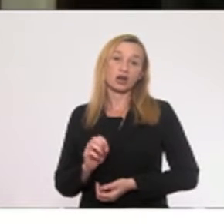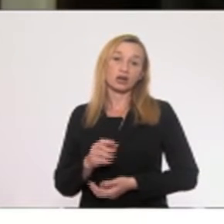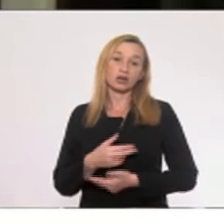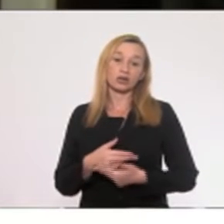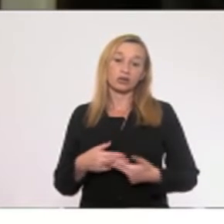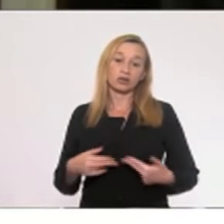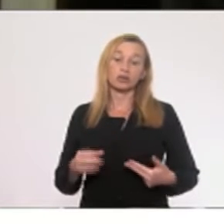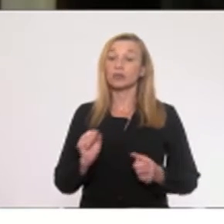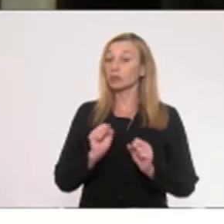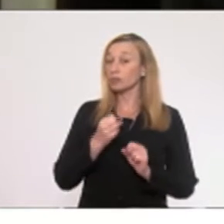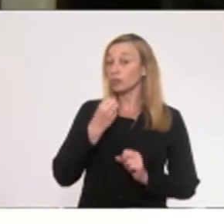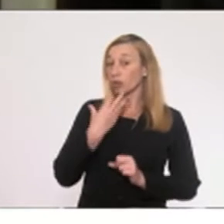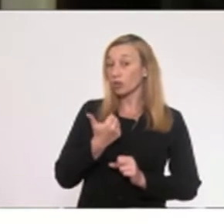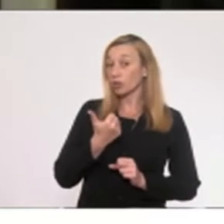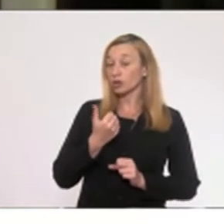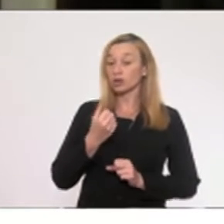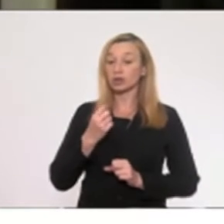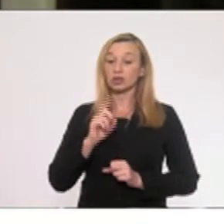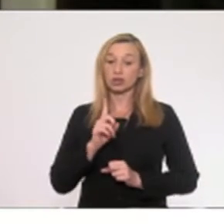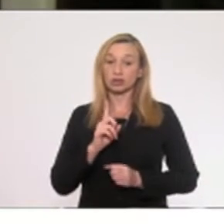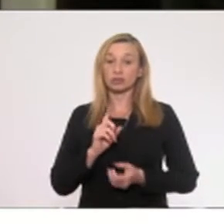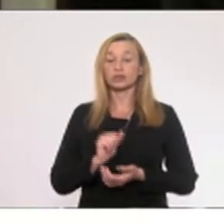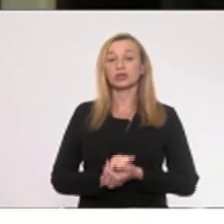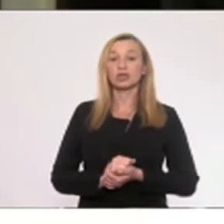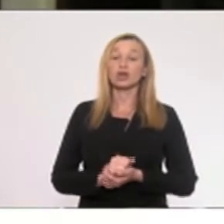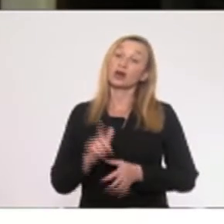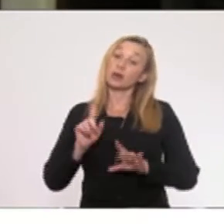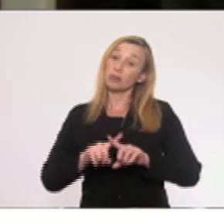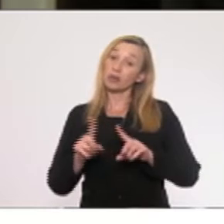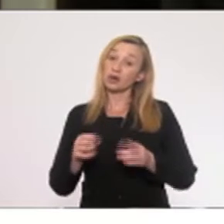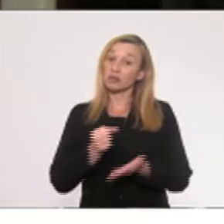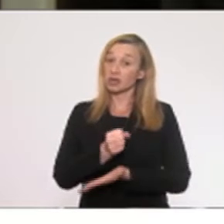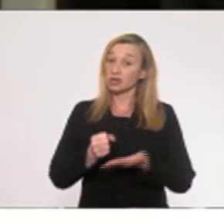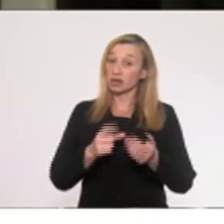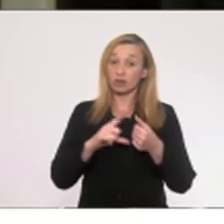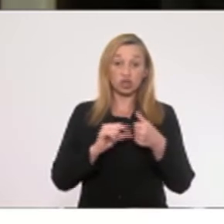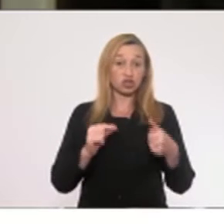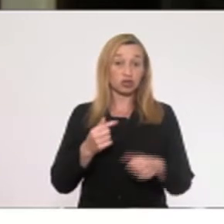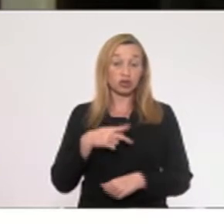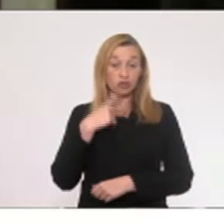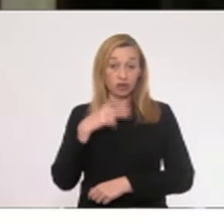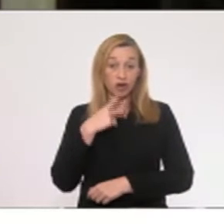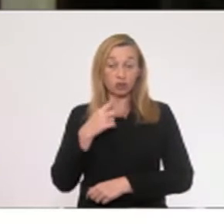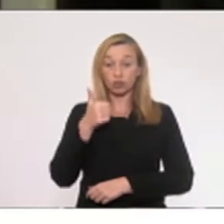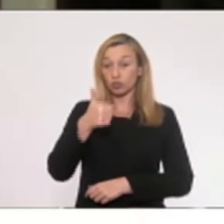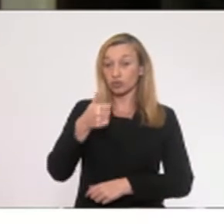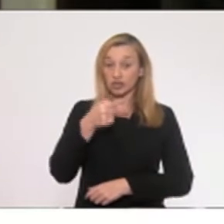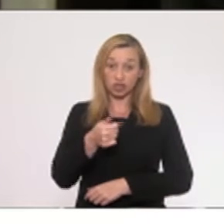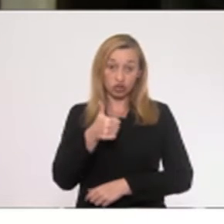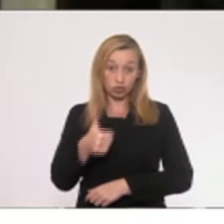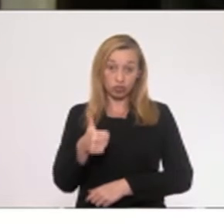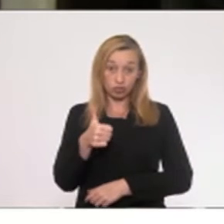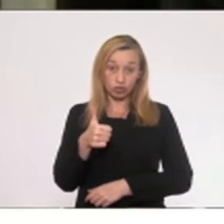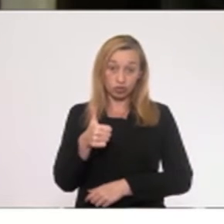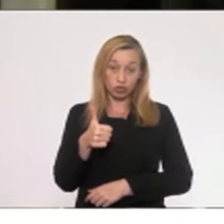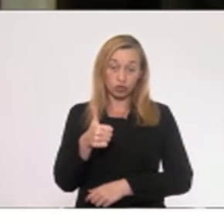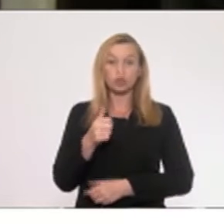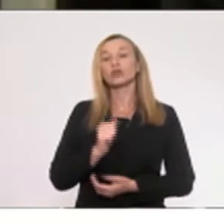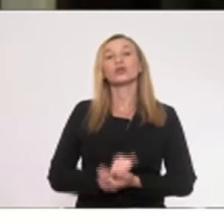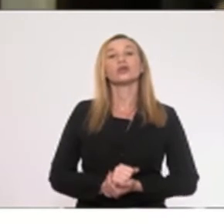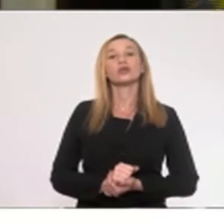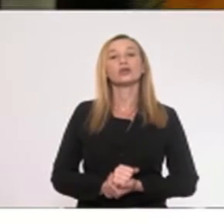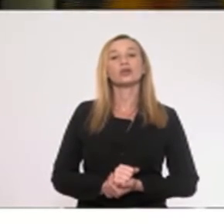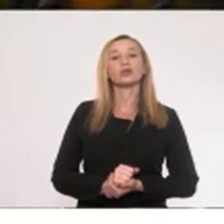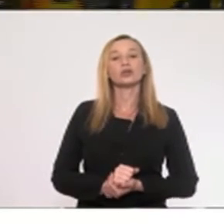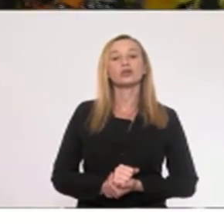Negativo. baseado no artigo que eu chamo 171 do Código Tributário Nacional.